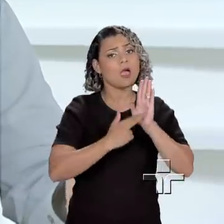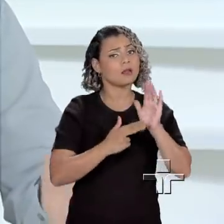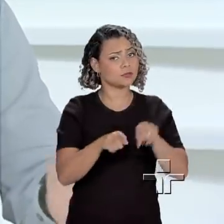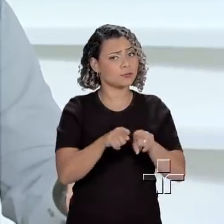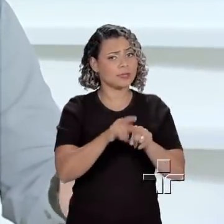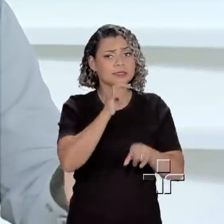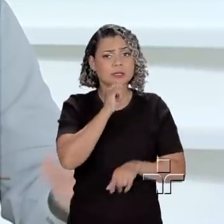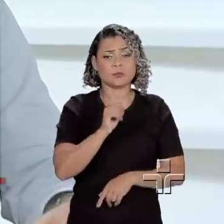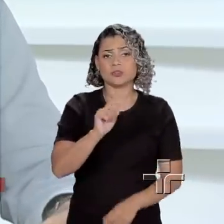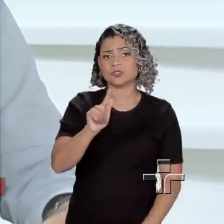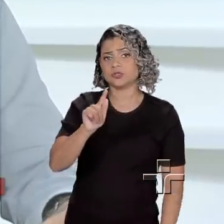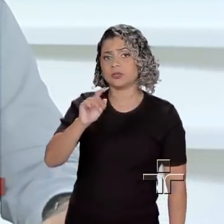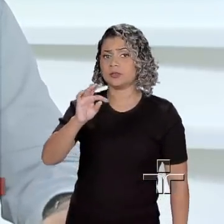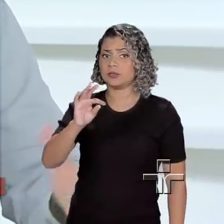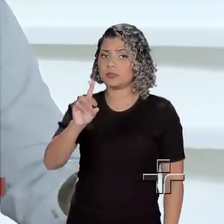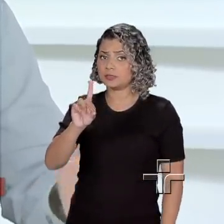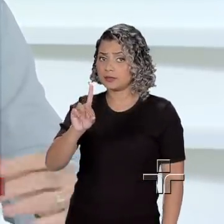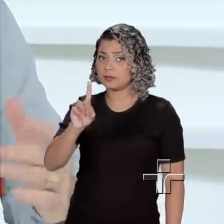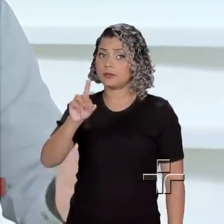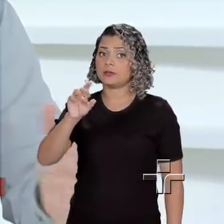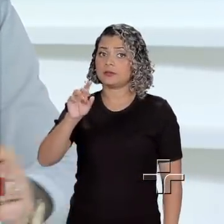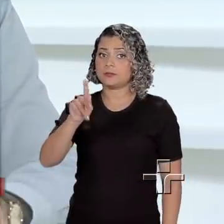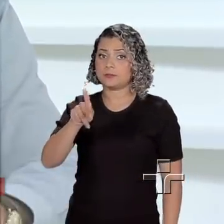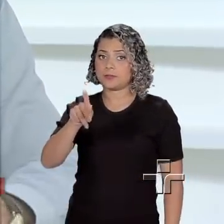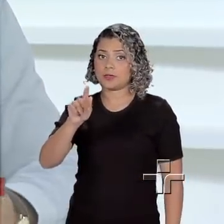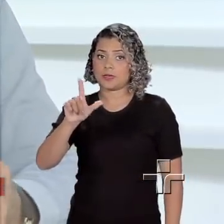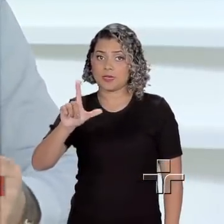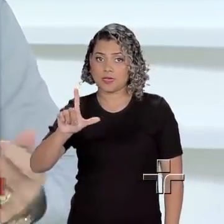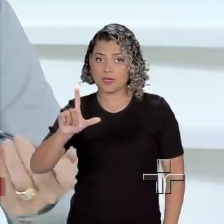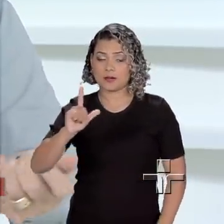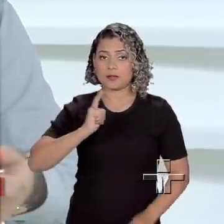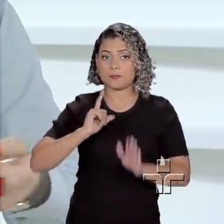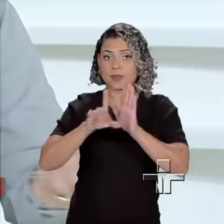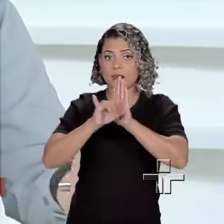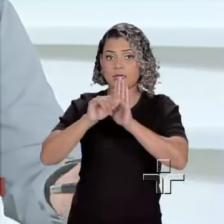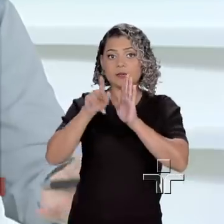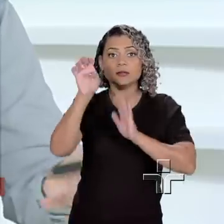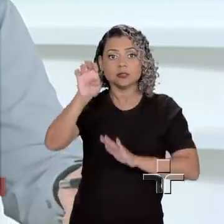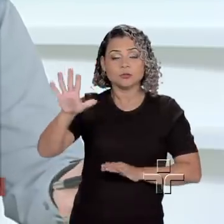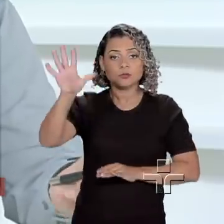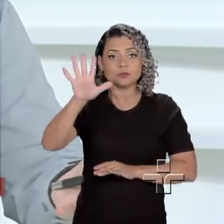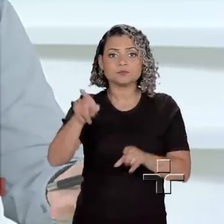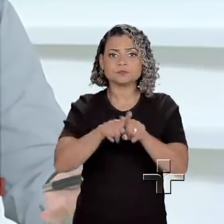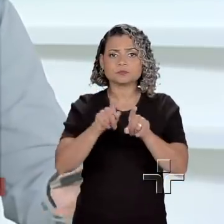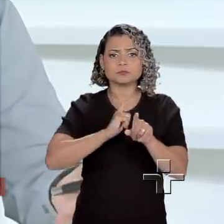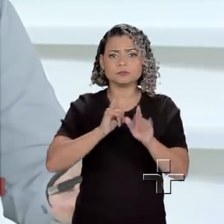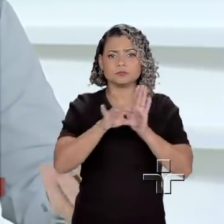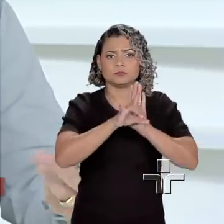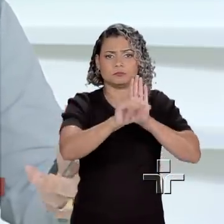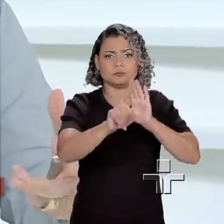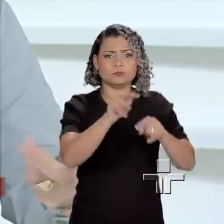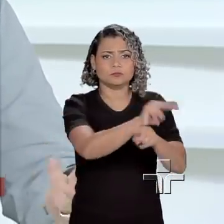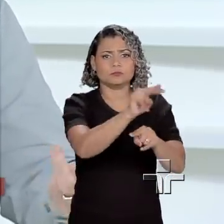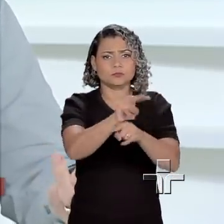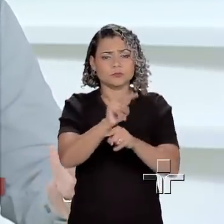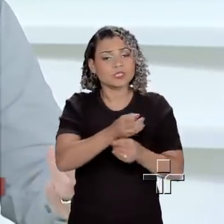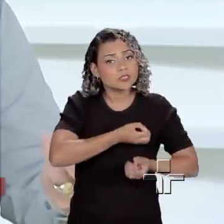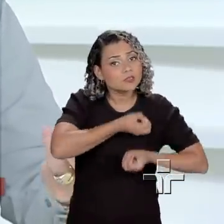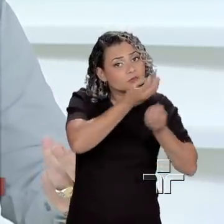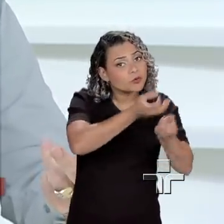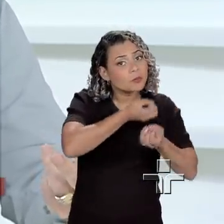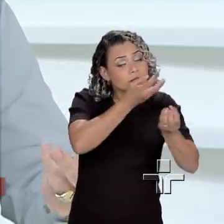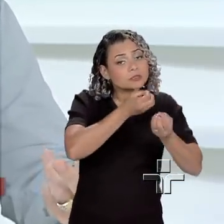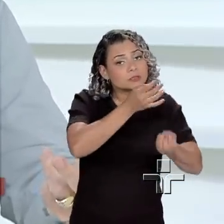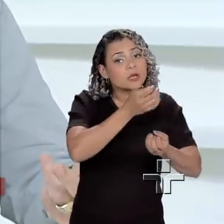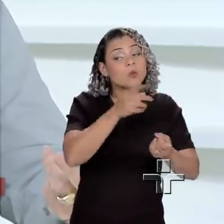gente fala em GDPR, a Comunidade Europeia publicou uma lei, tem uma lei de proteção de dados que afeta a Comunidade Europeia,